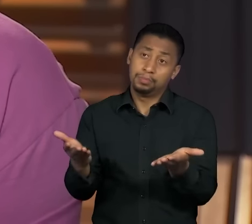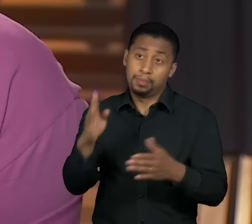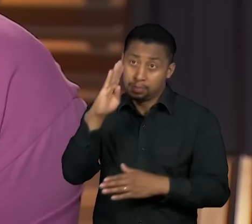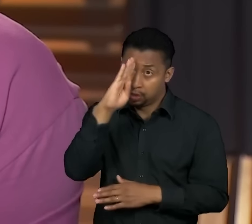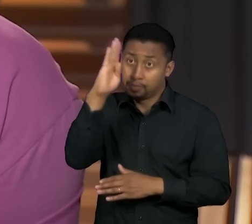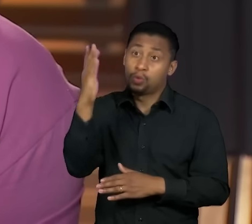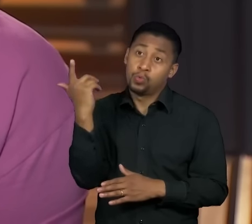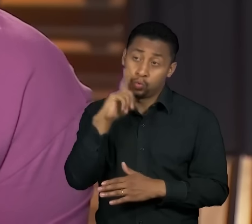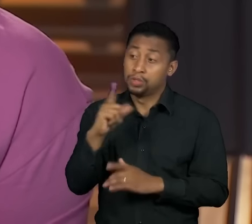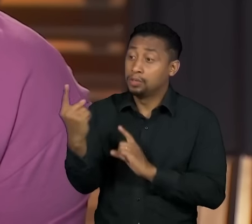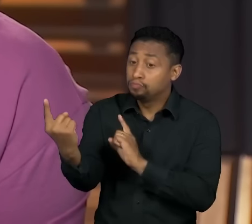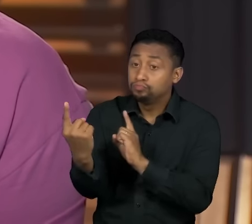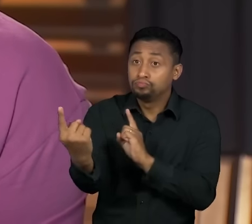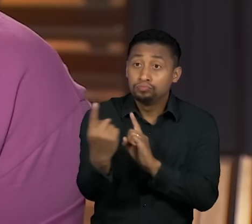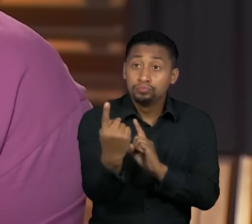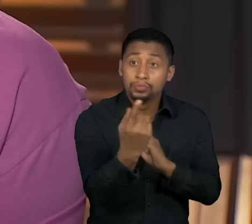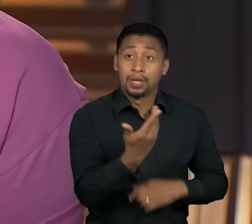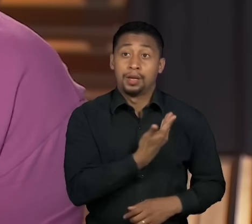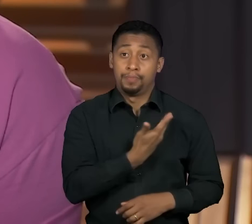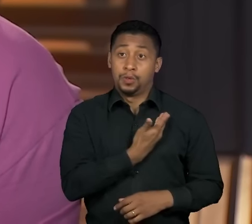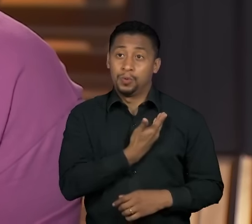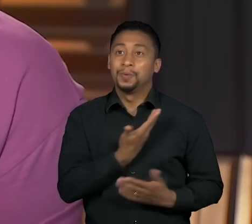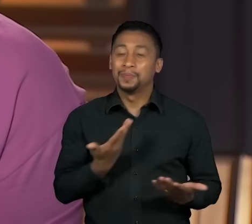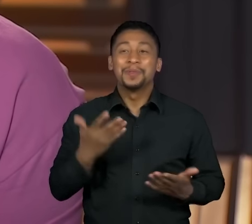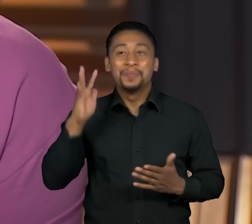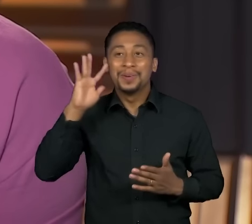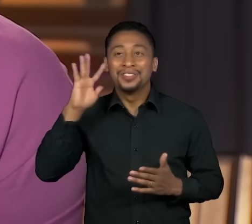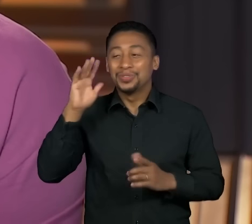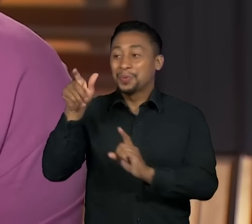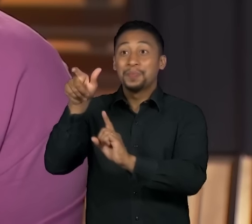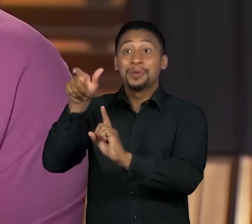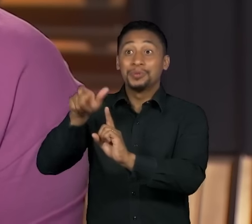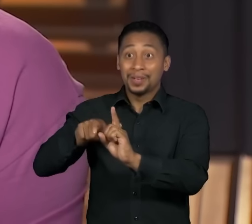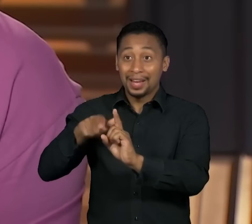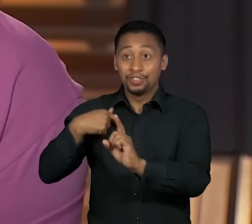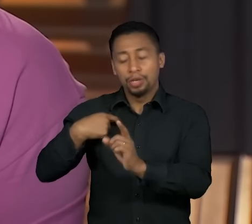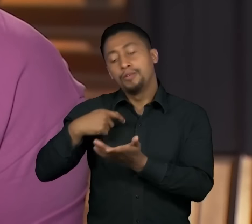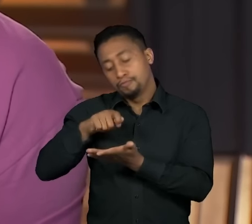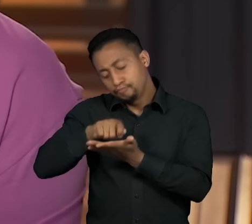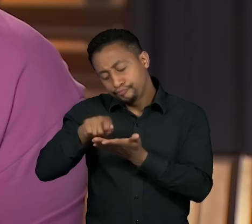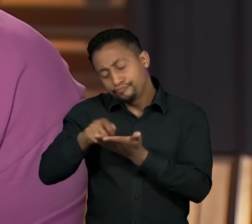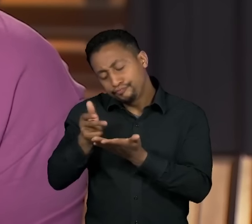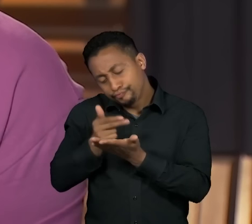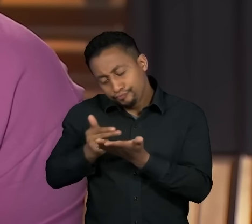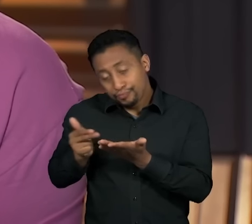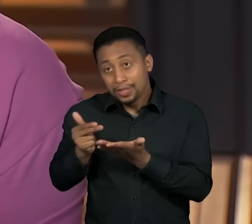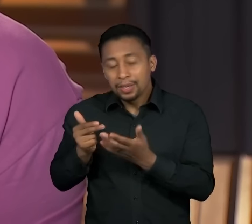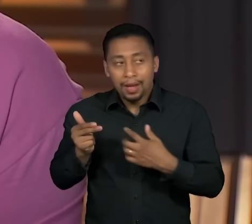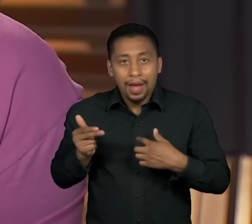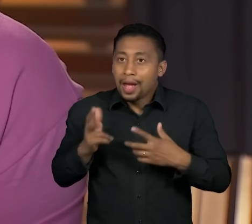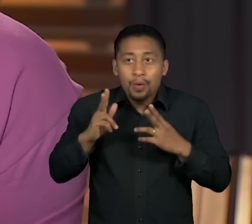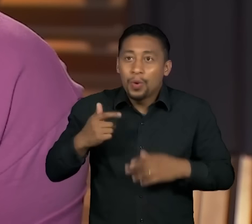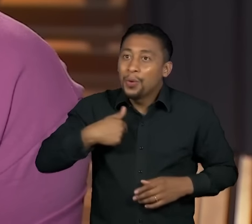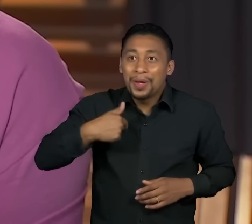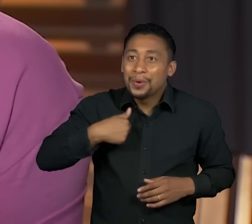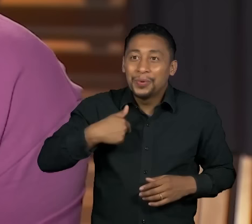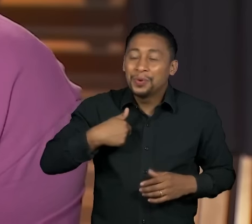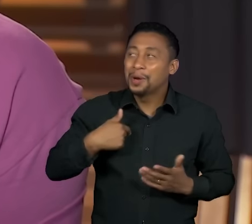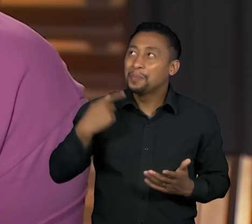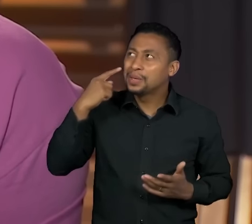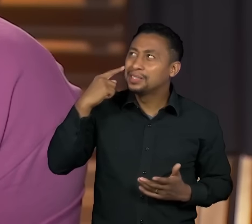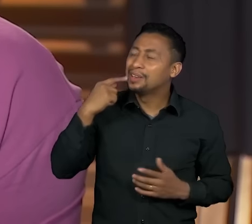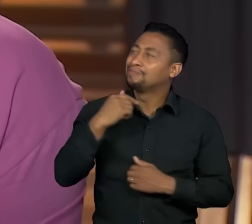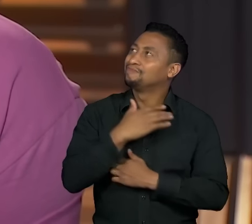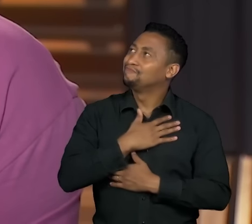E se eu gostava tanto desse personagem, que tinha tanto de mim, talvez eu devesse gostar mais de mim. E aí